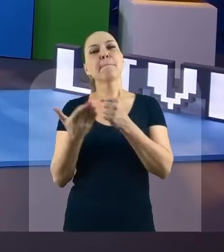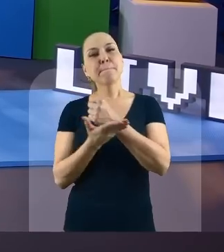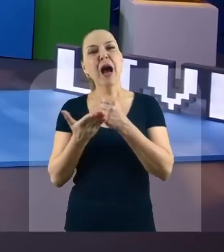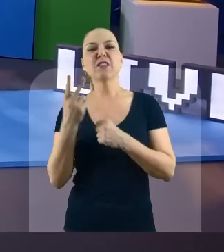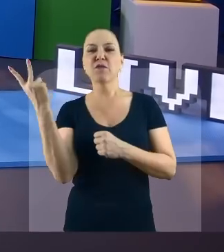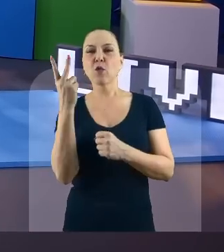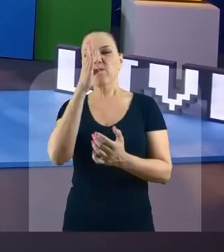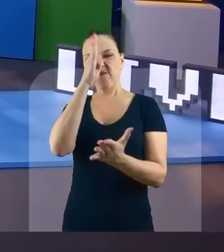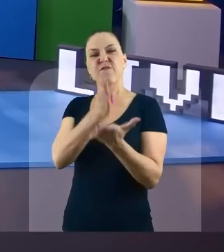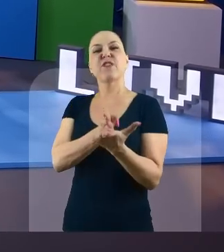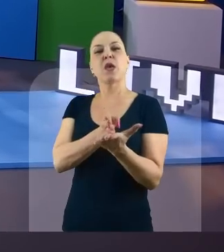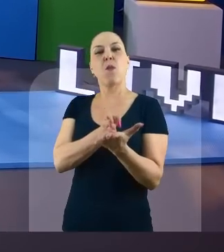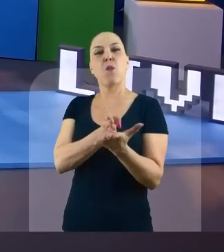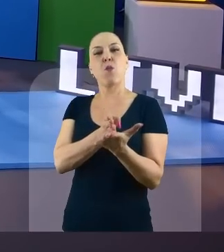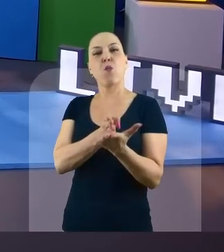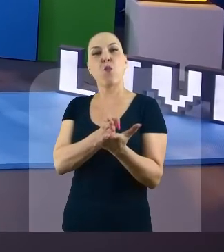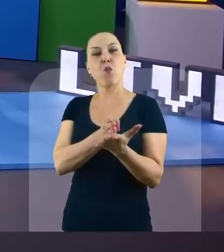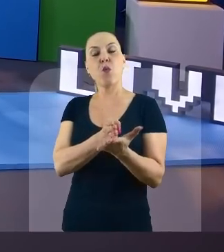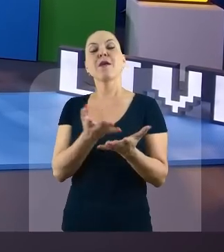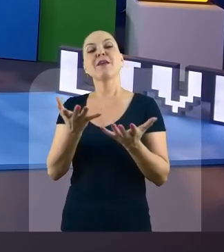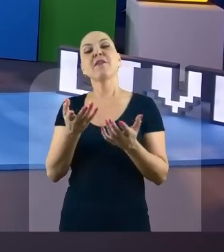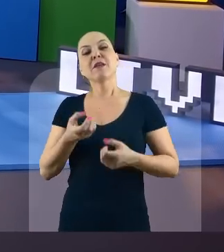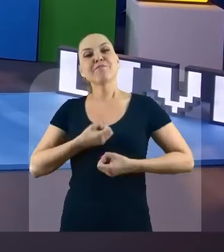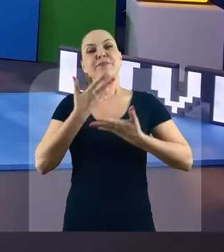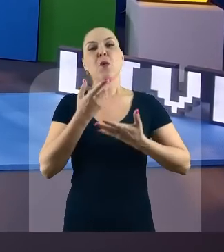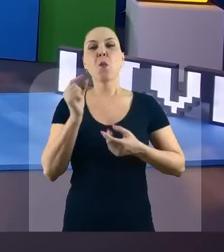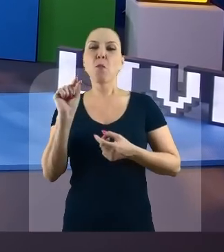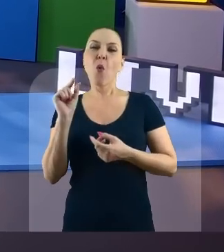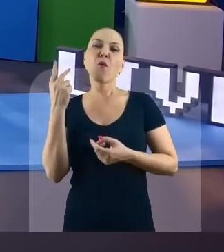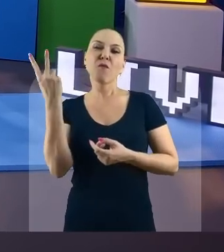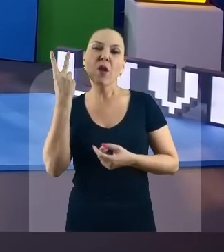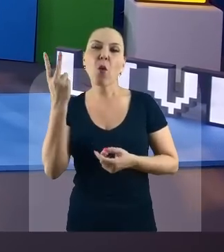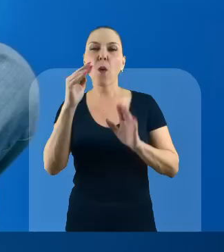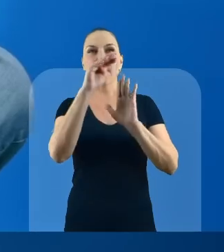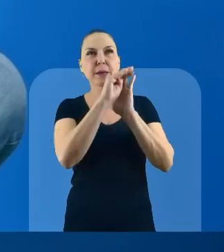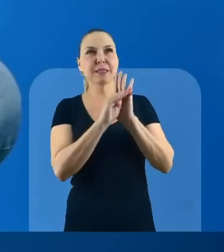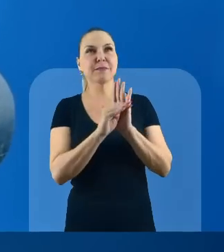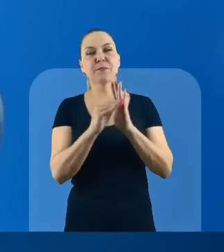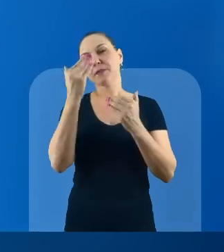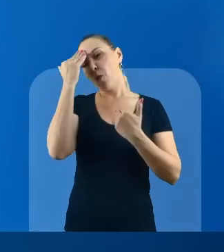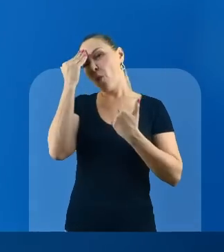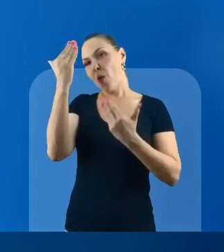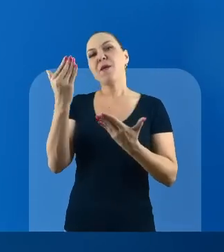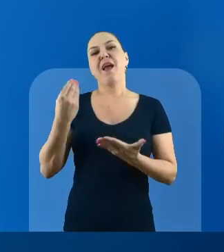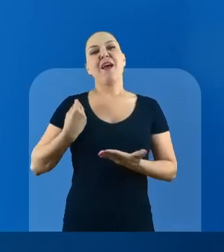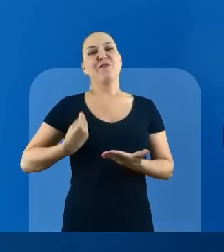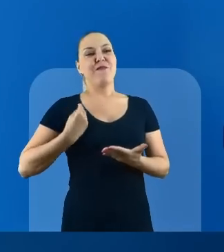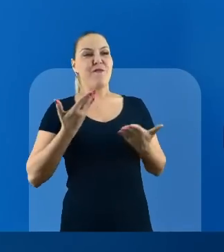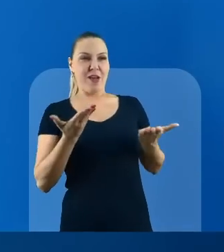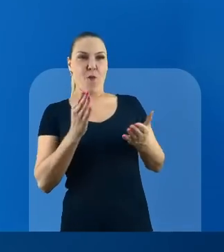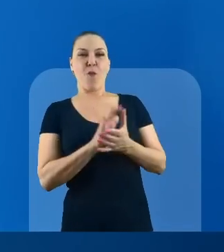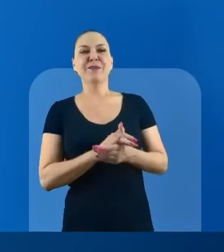os meus valores e os meus princípios. Eu queria que o senhor falasse um pouquinho disso para a gente. Tá. Gente, antes de mais nada, obrigado por estar aqui com